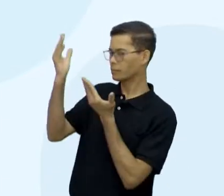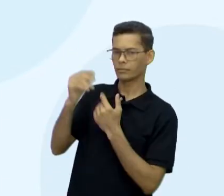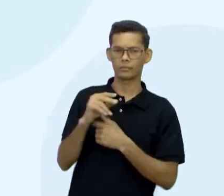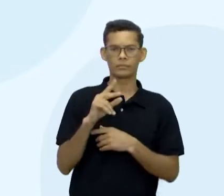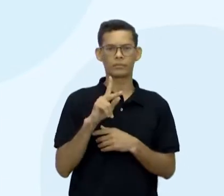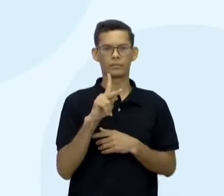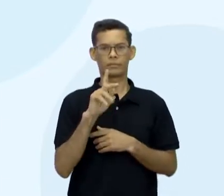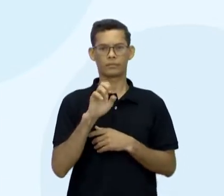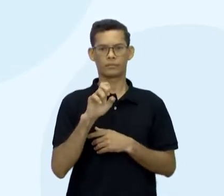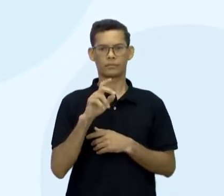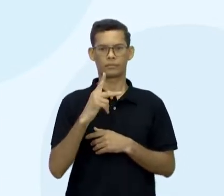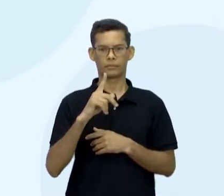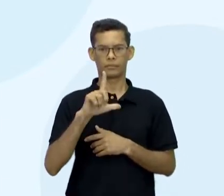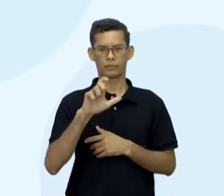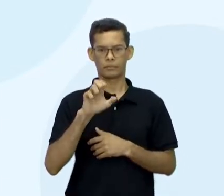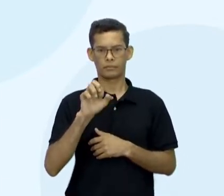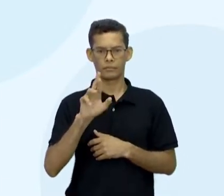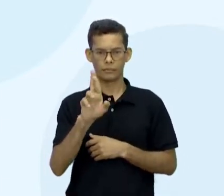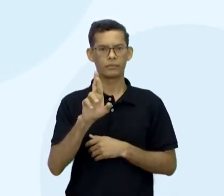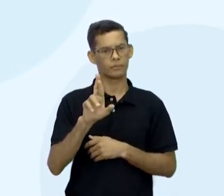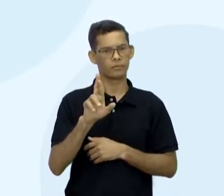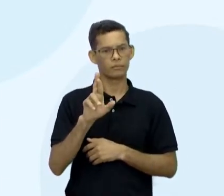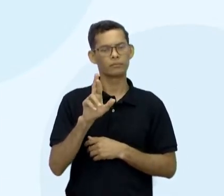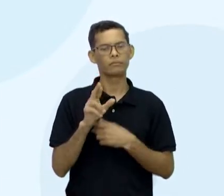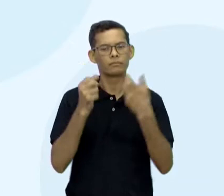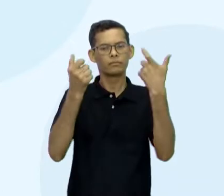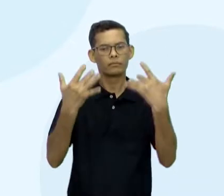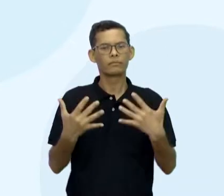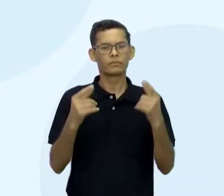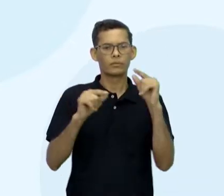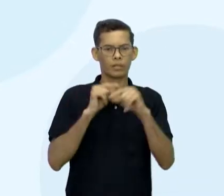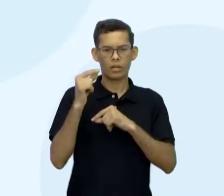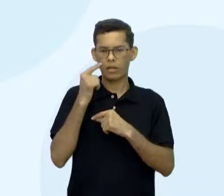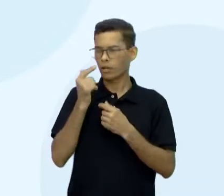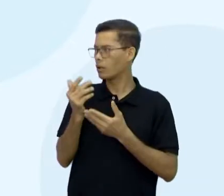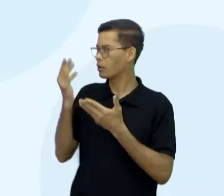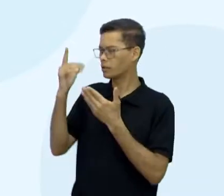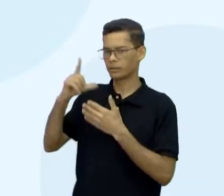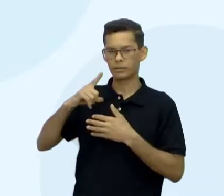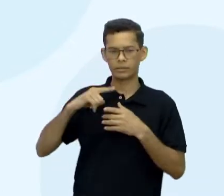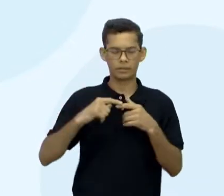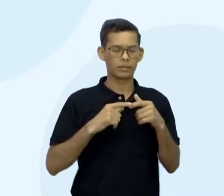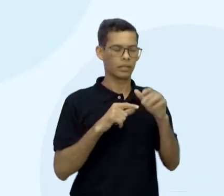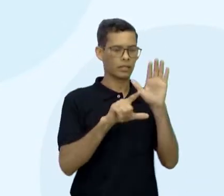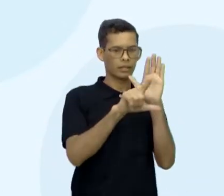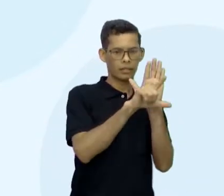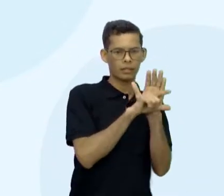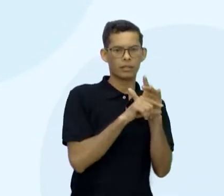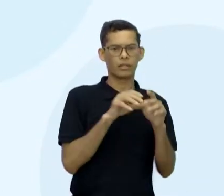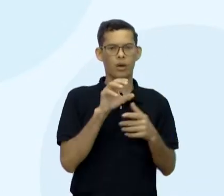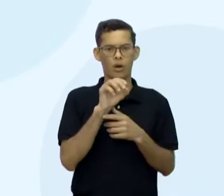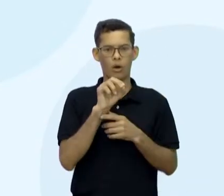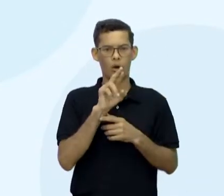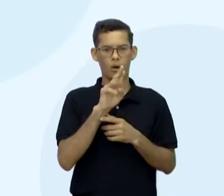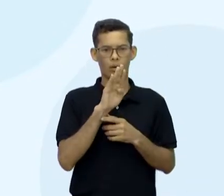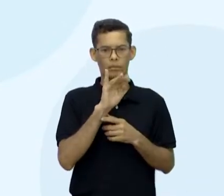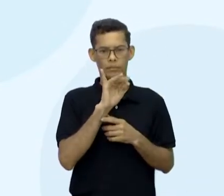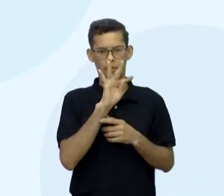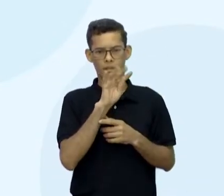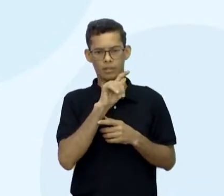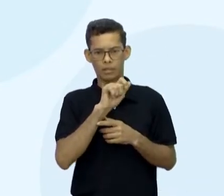de Johannes Kepler, a lei das órbitas, está aqui a lei das órbitas, a lei das áreas e a lei